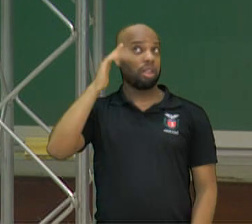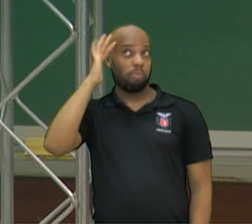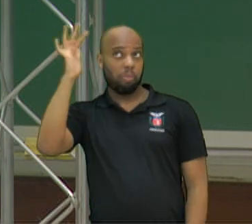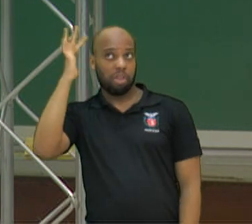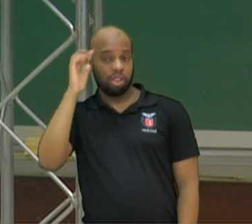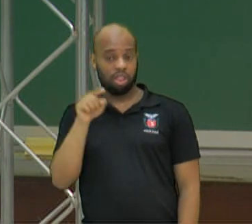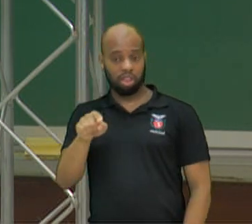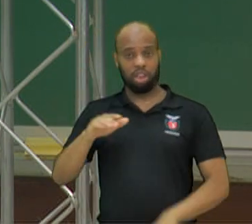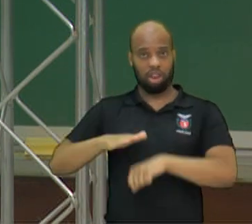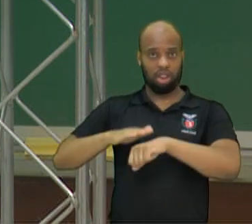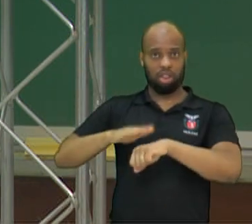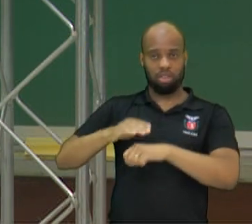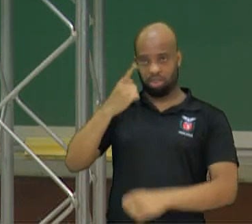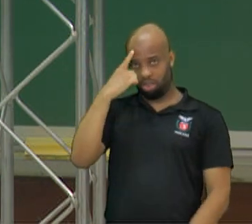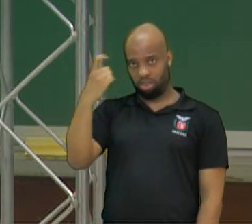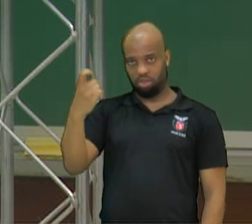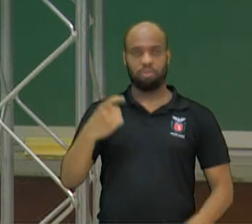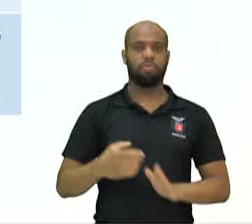imaginários que ele cria.